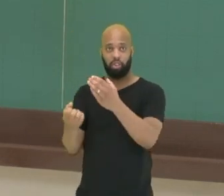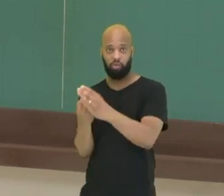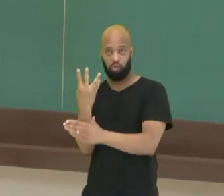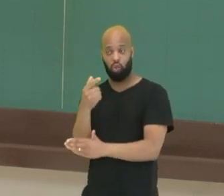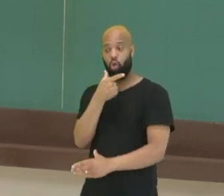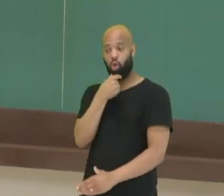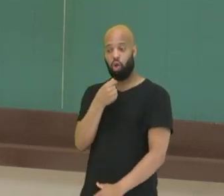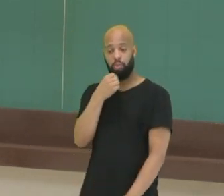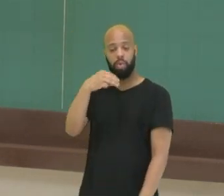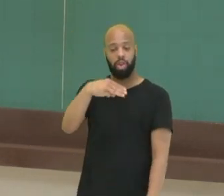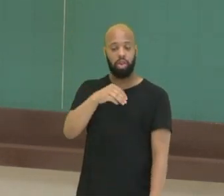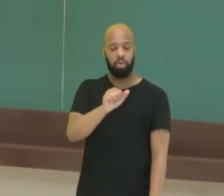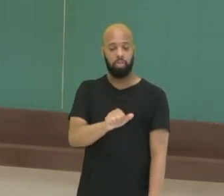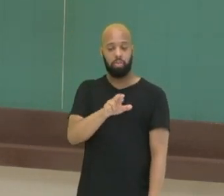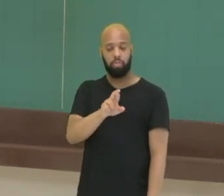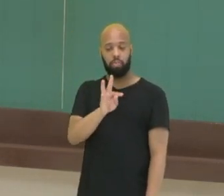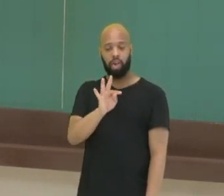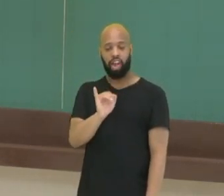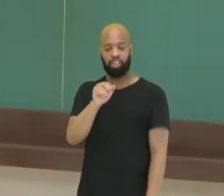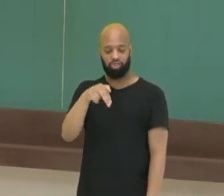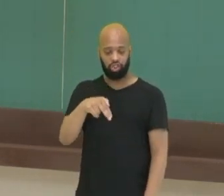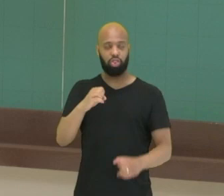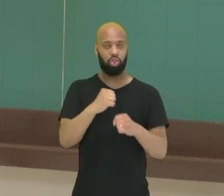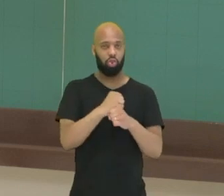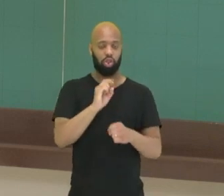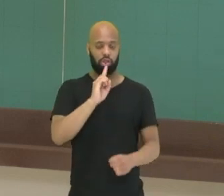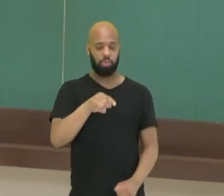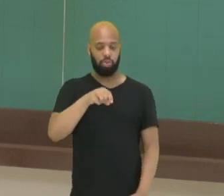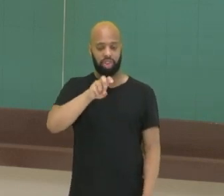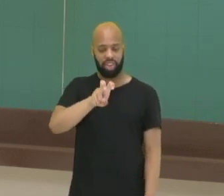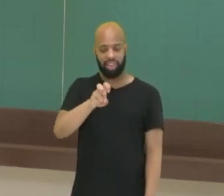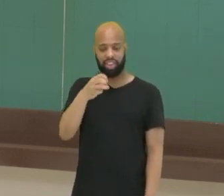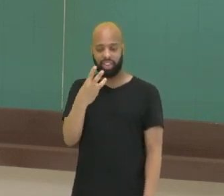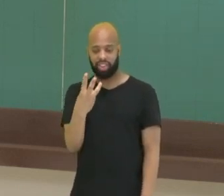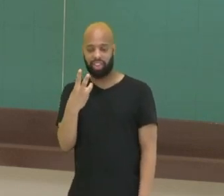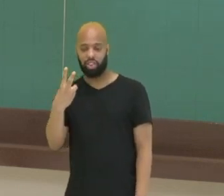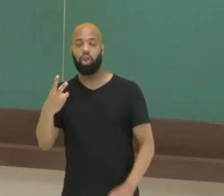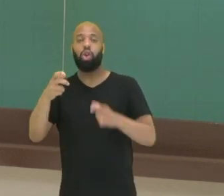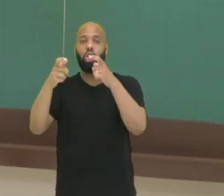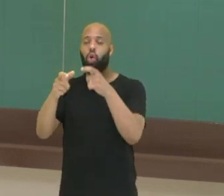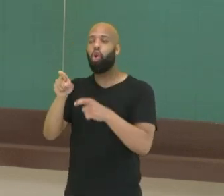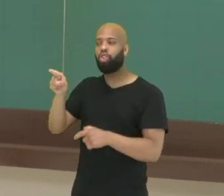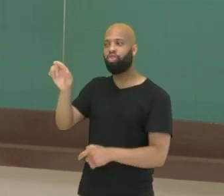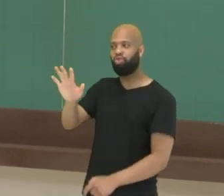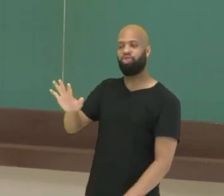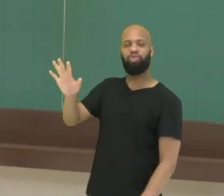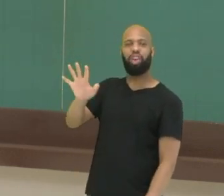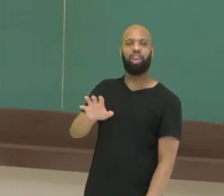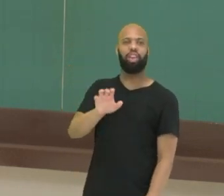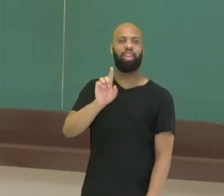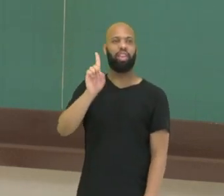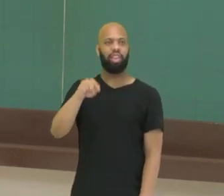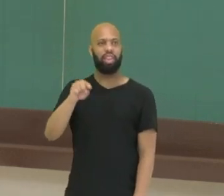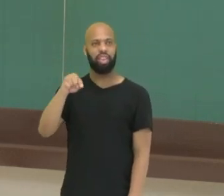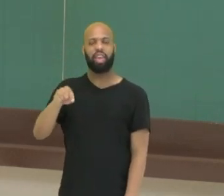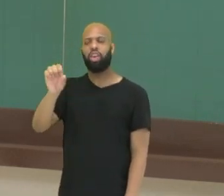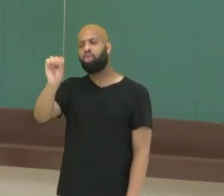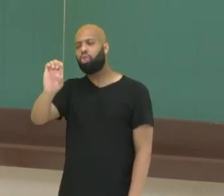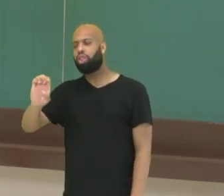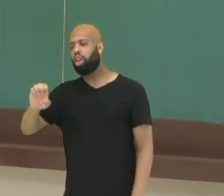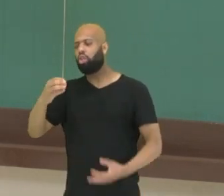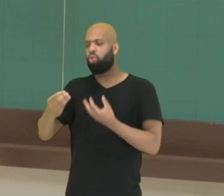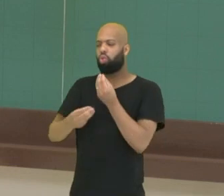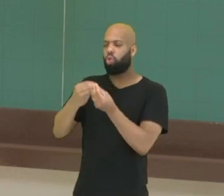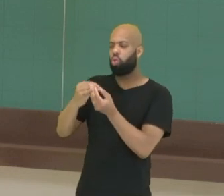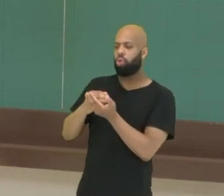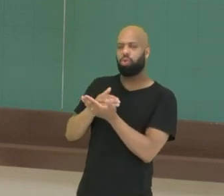em 1532 por Martim Afonso de Souza. É o início da ocupação do Sudeste. Quando eu pensar como aconteceu, então